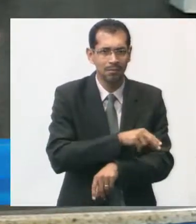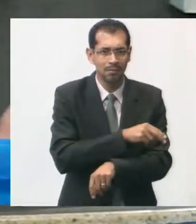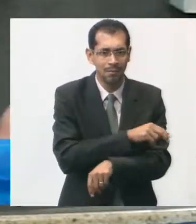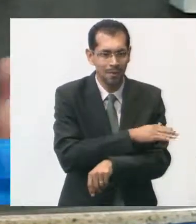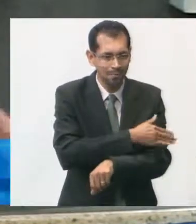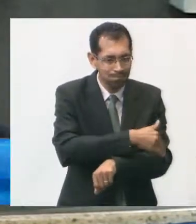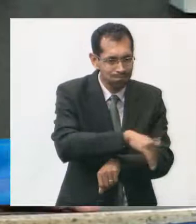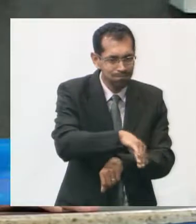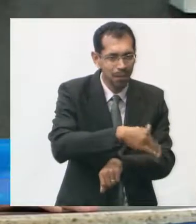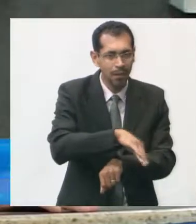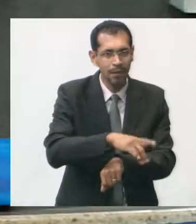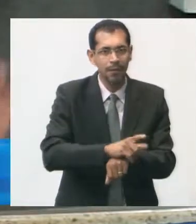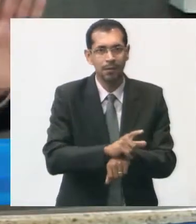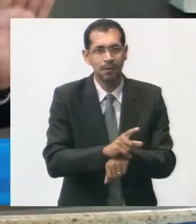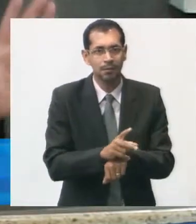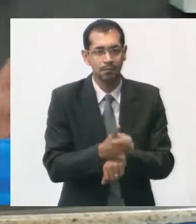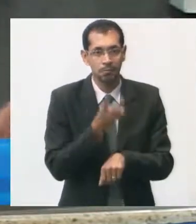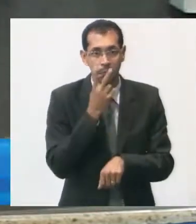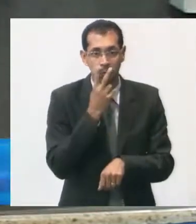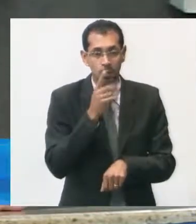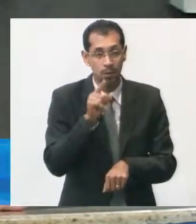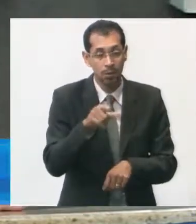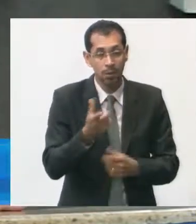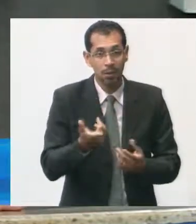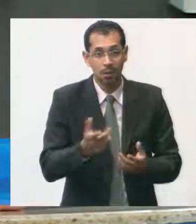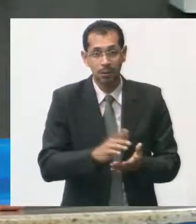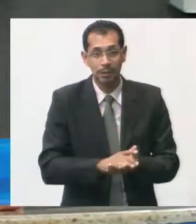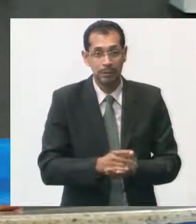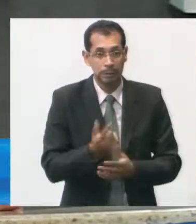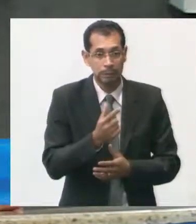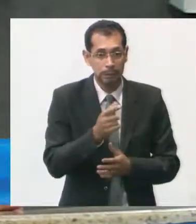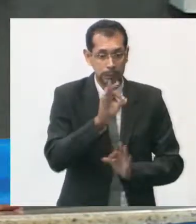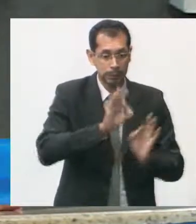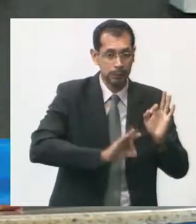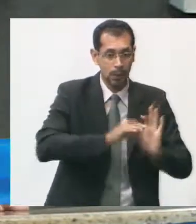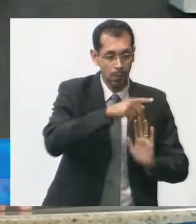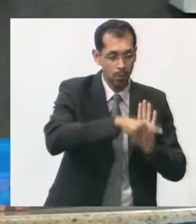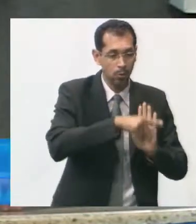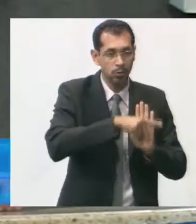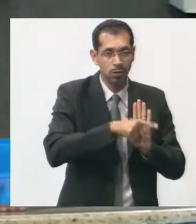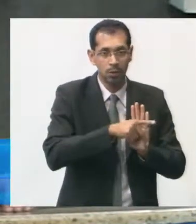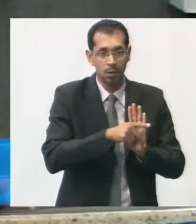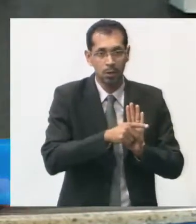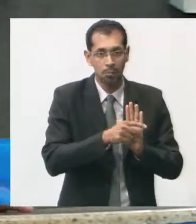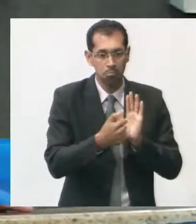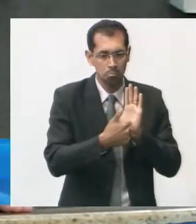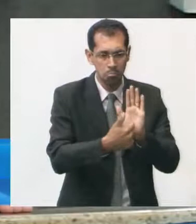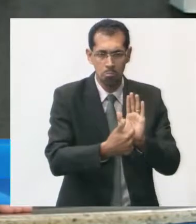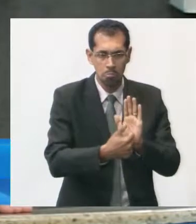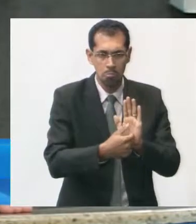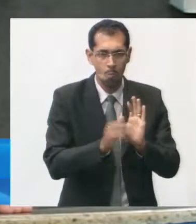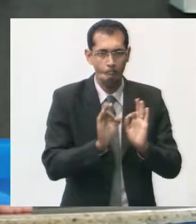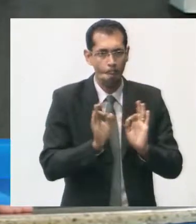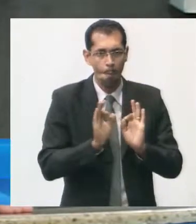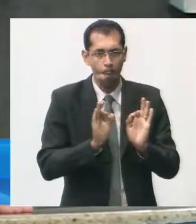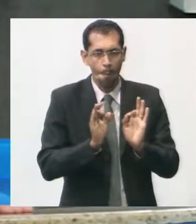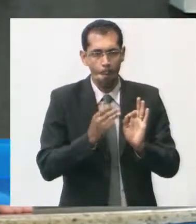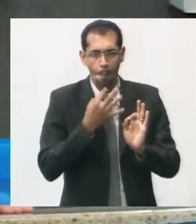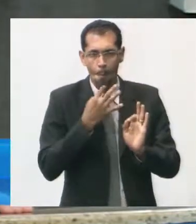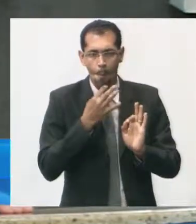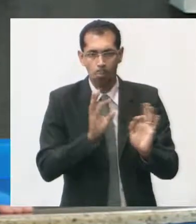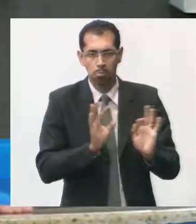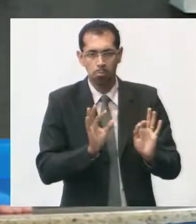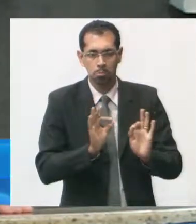menos não para mim, não sei se meus colegas vereadores que estão aqui têm conhecimento desse projeto, dessa intervenção.